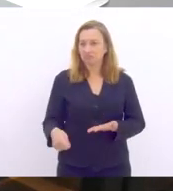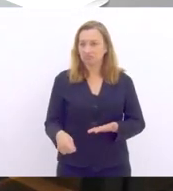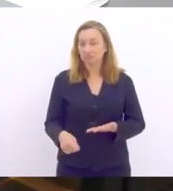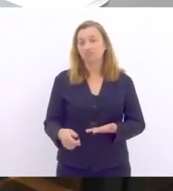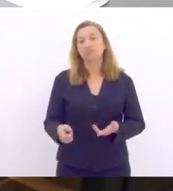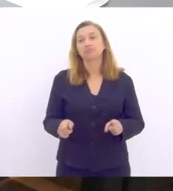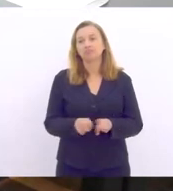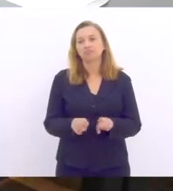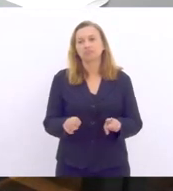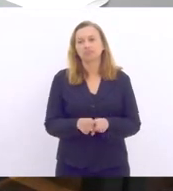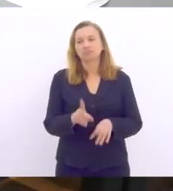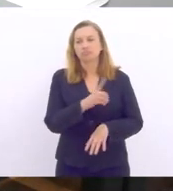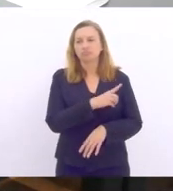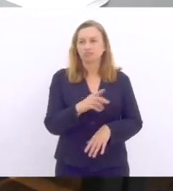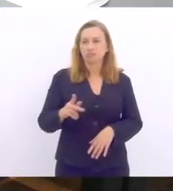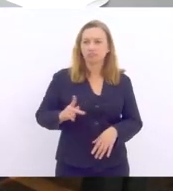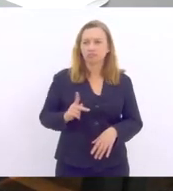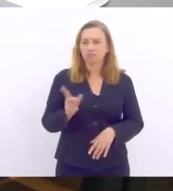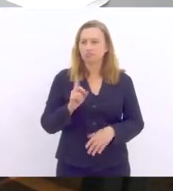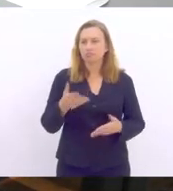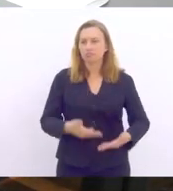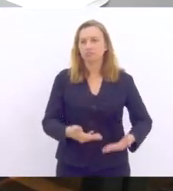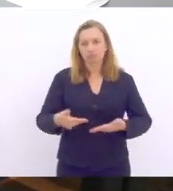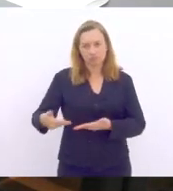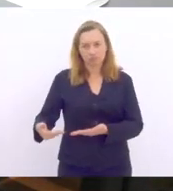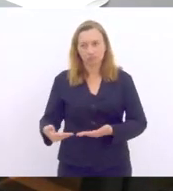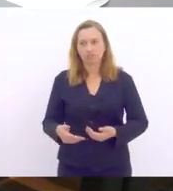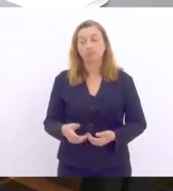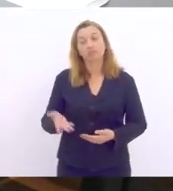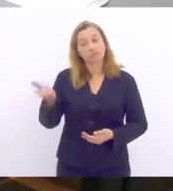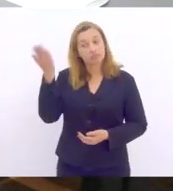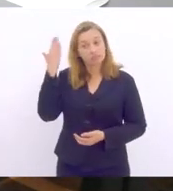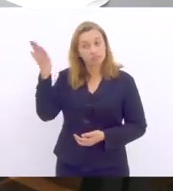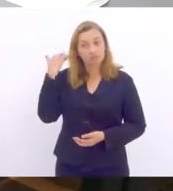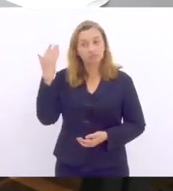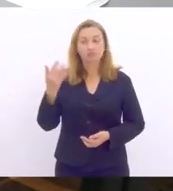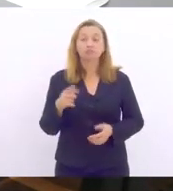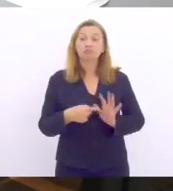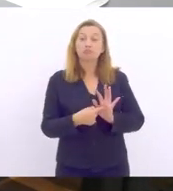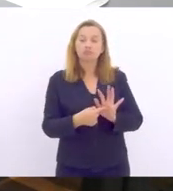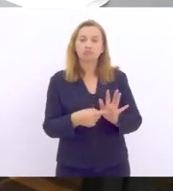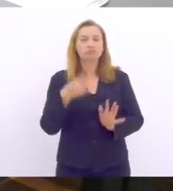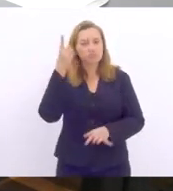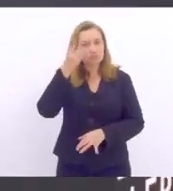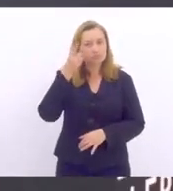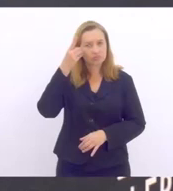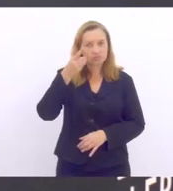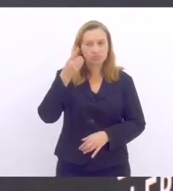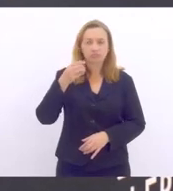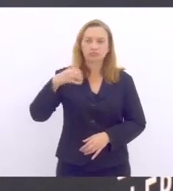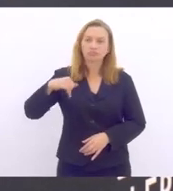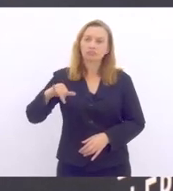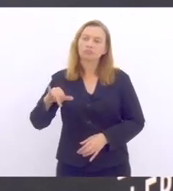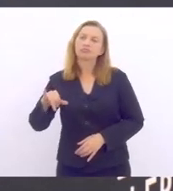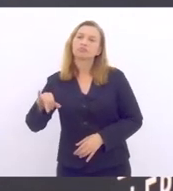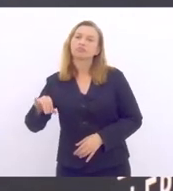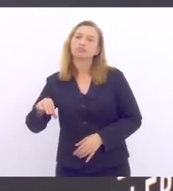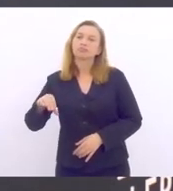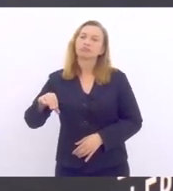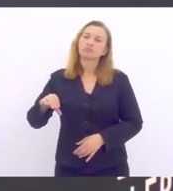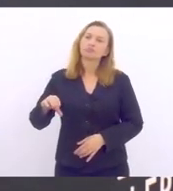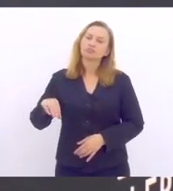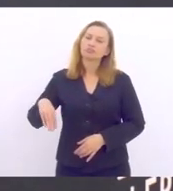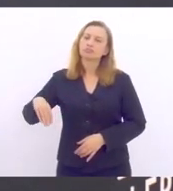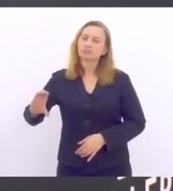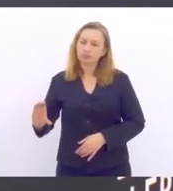Aponto também que a Defensoria Pública não foi convidada àquela época. O que mostra, deputado Carlos Mink, deputado Eliomar Coelho, que